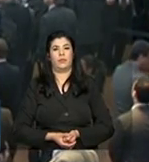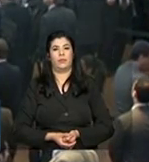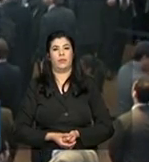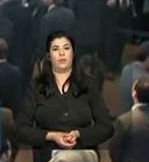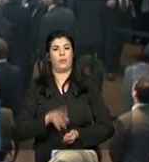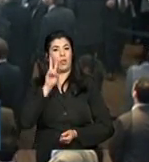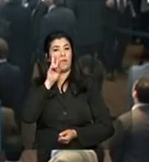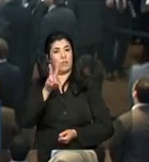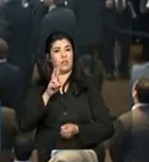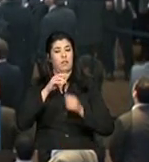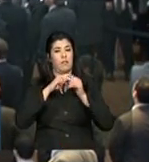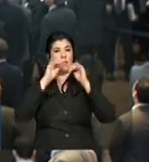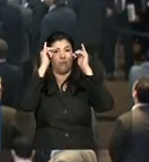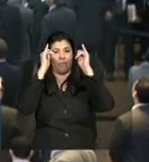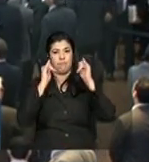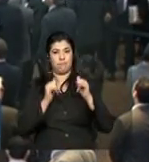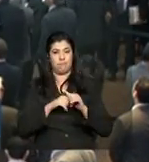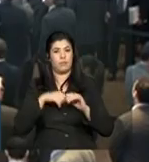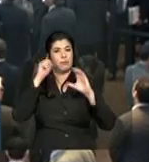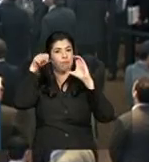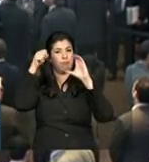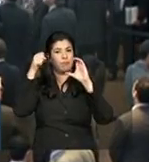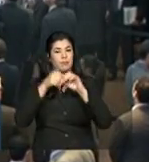Essas são imagens ao vivo, então, do leilão